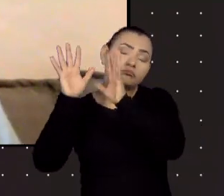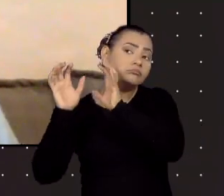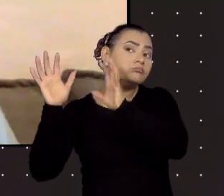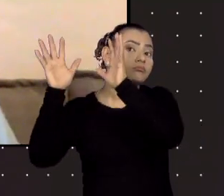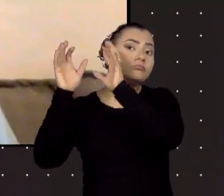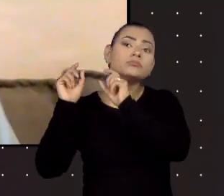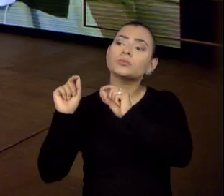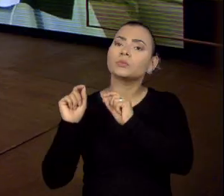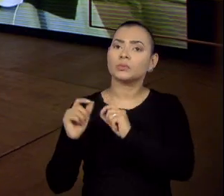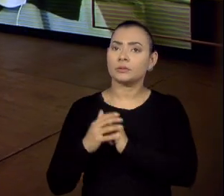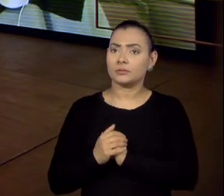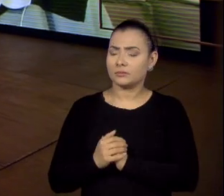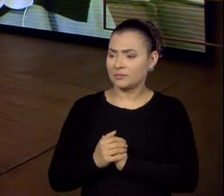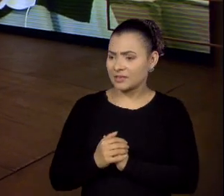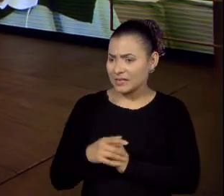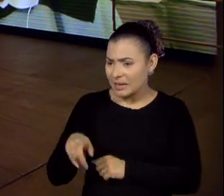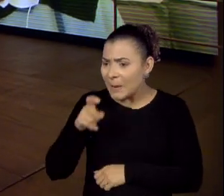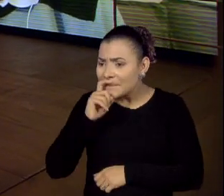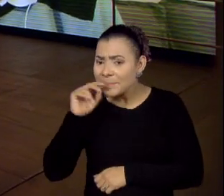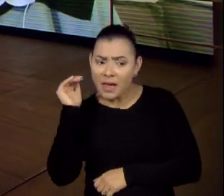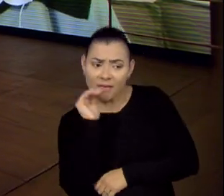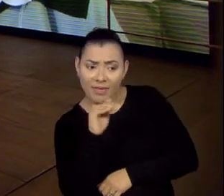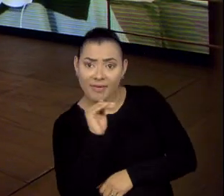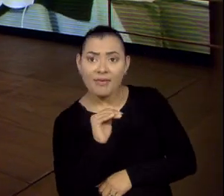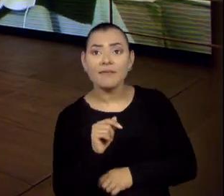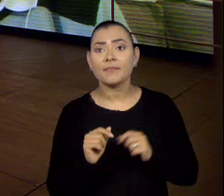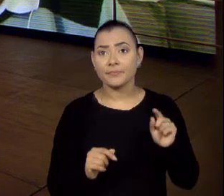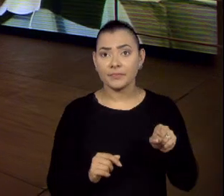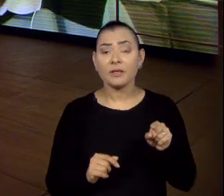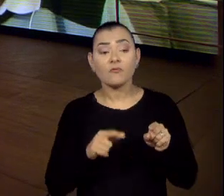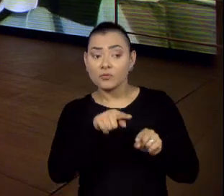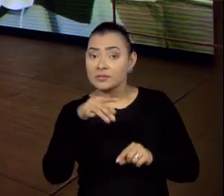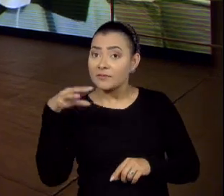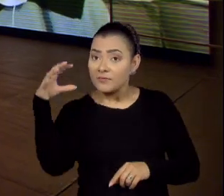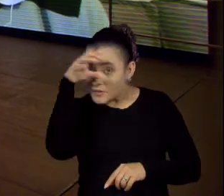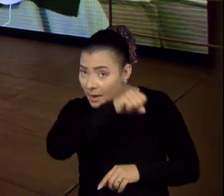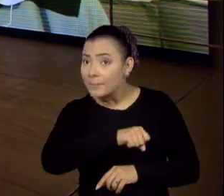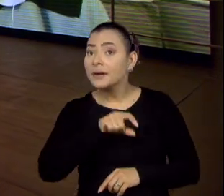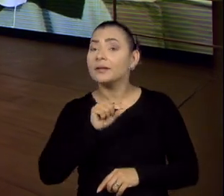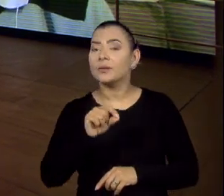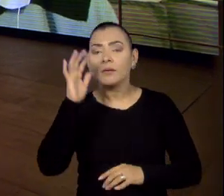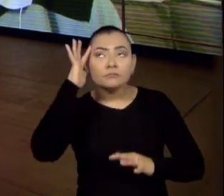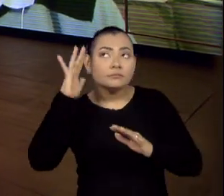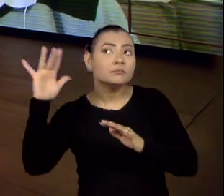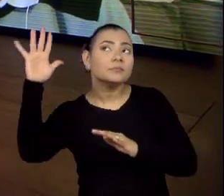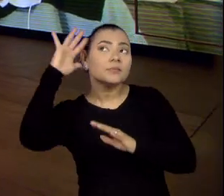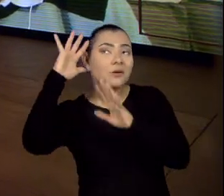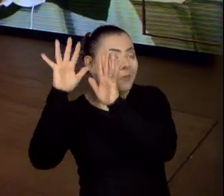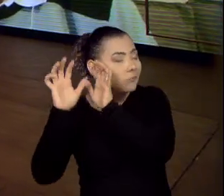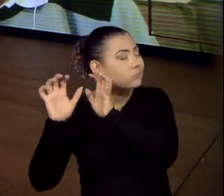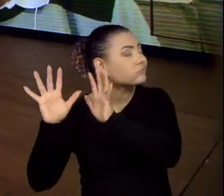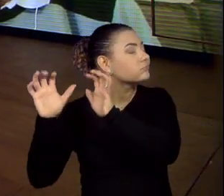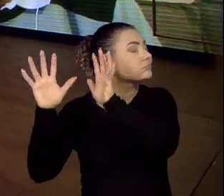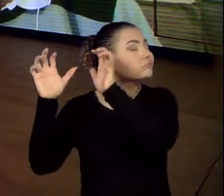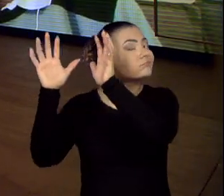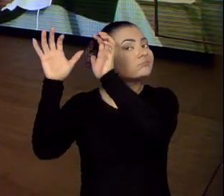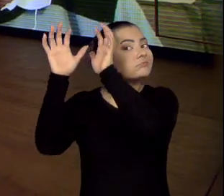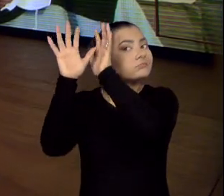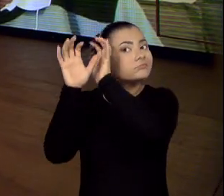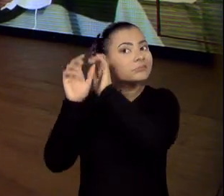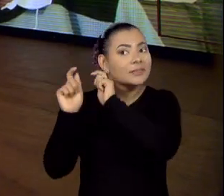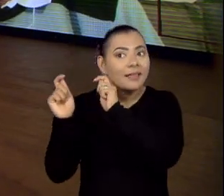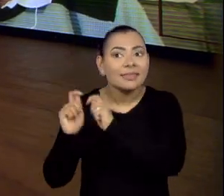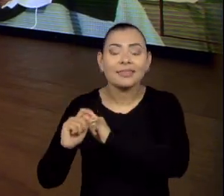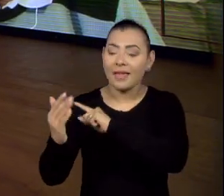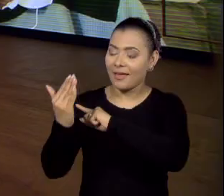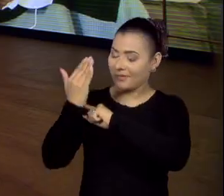Aí a Lourdes falou, você diz para o seu pai, e você vai aprender que com a fantasia a gente ajuda, a